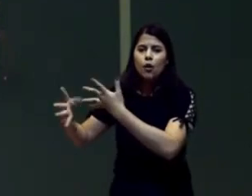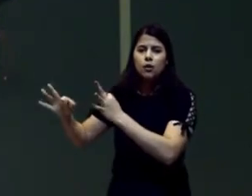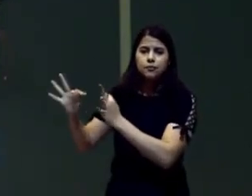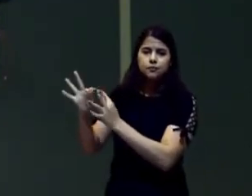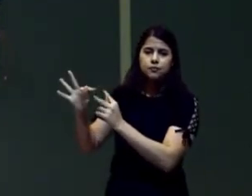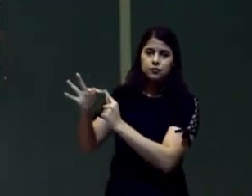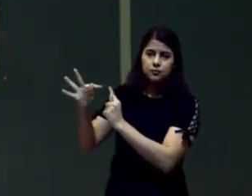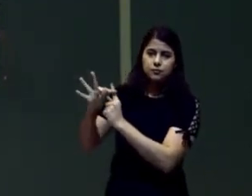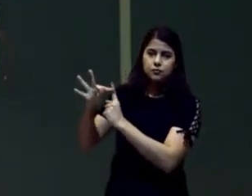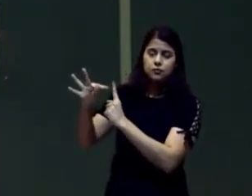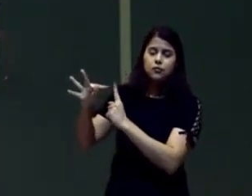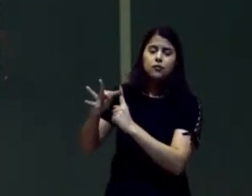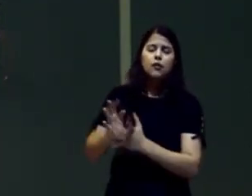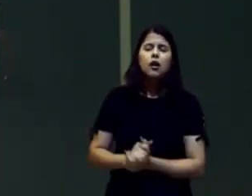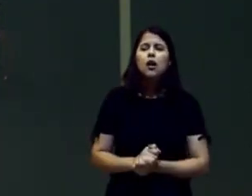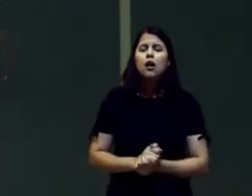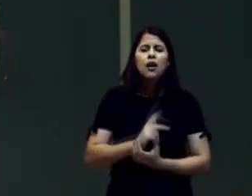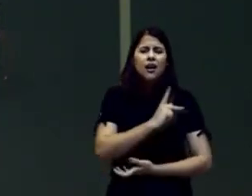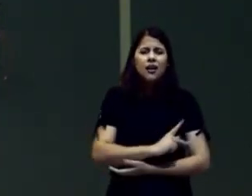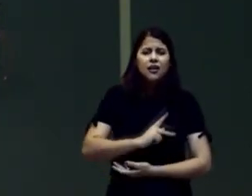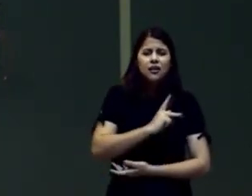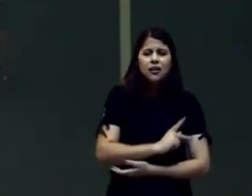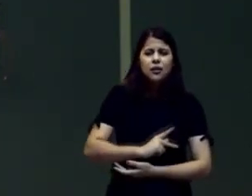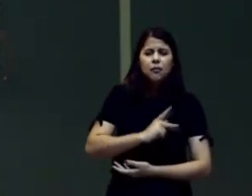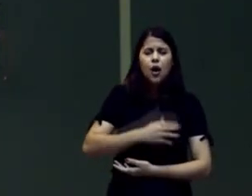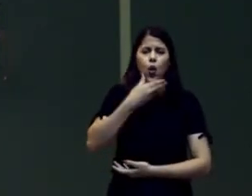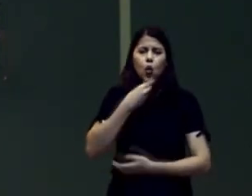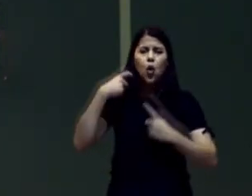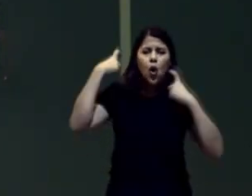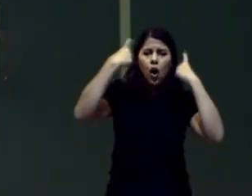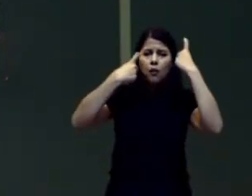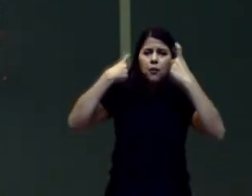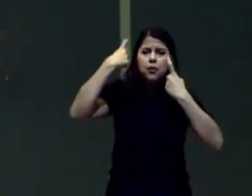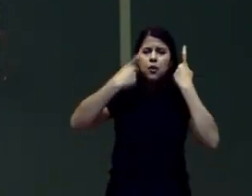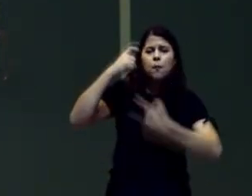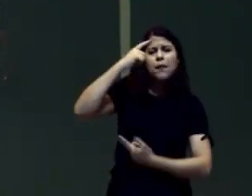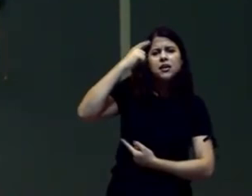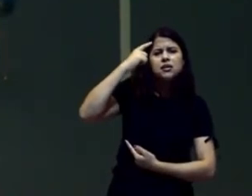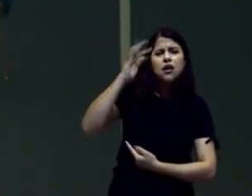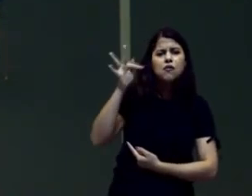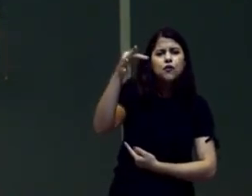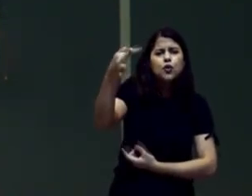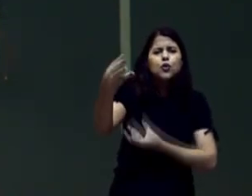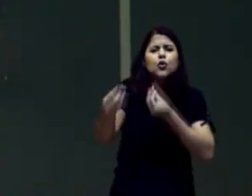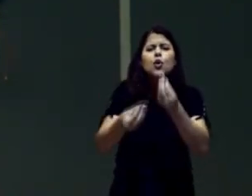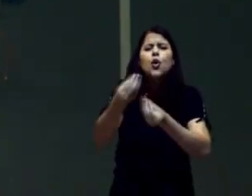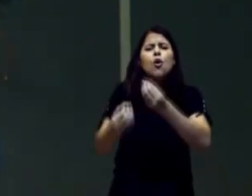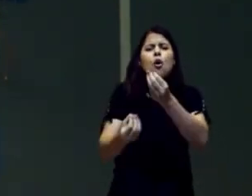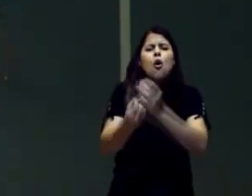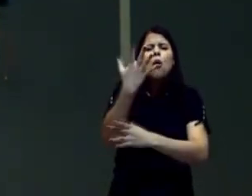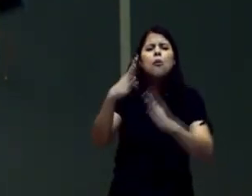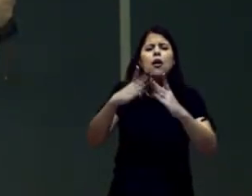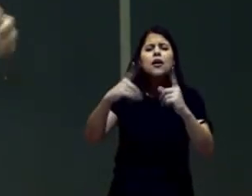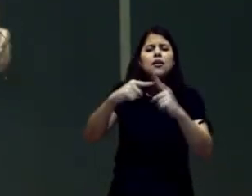que pensava na igreja, não somente no seu tempo. Ele tinha um profundo sentimento de que a obra